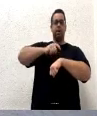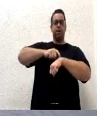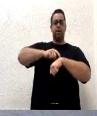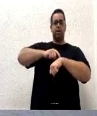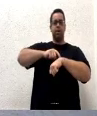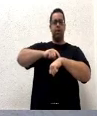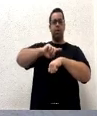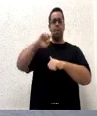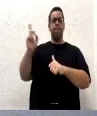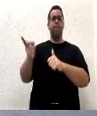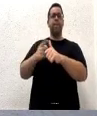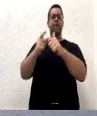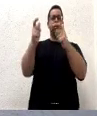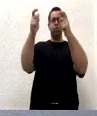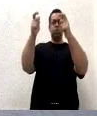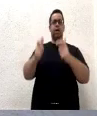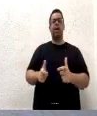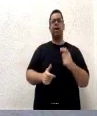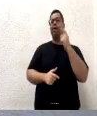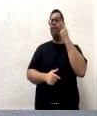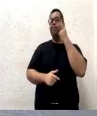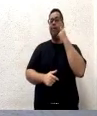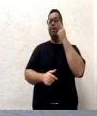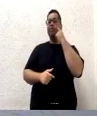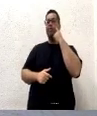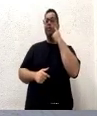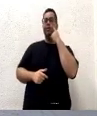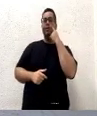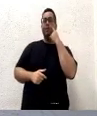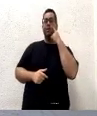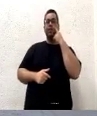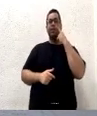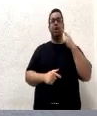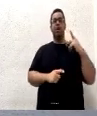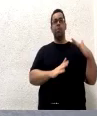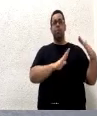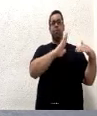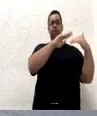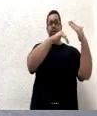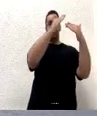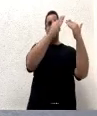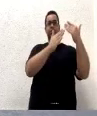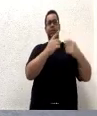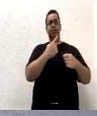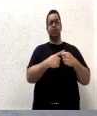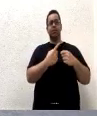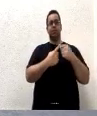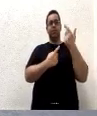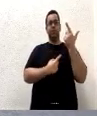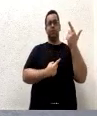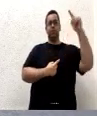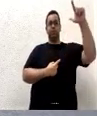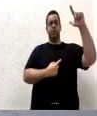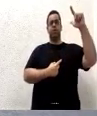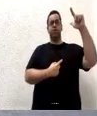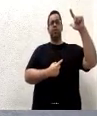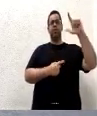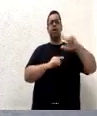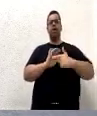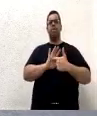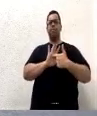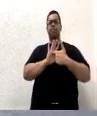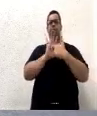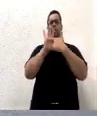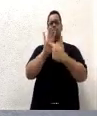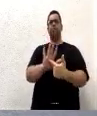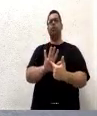identificou a unidade que seria mais adequado, é o Progresso, né? Porque está do outro lado da cidade e tem o maior número de moradias. Então, a gente